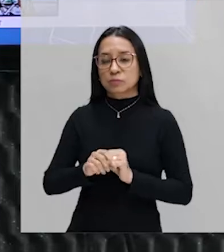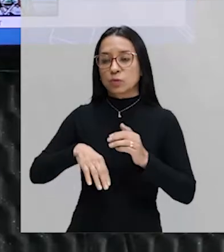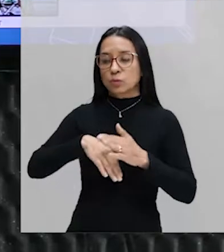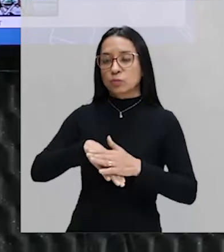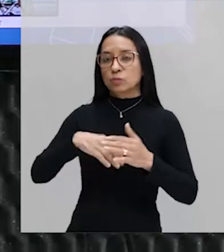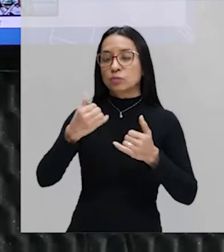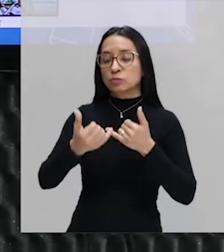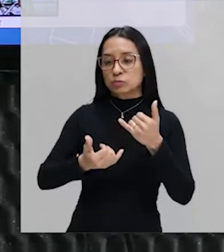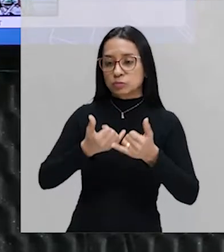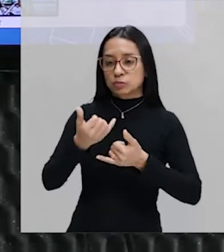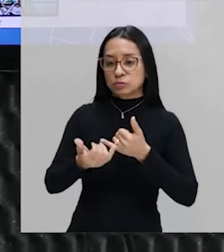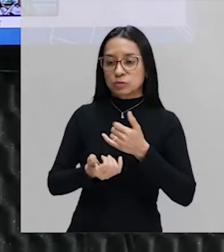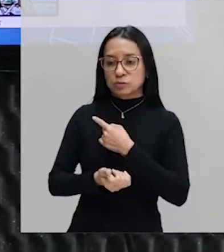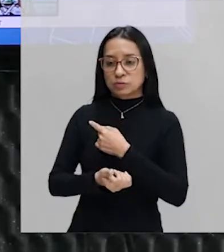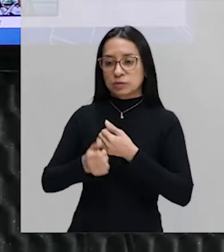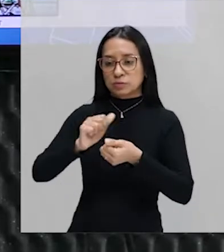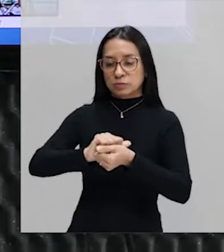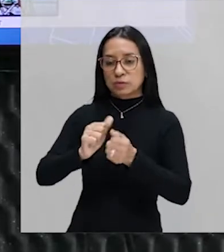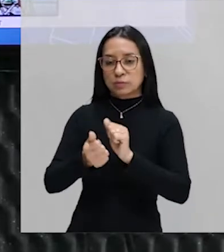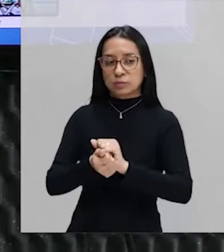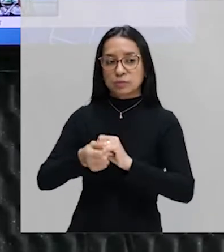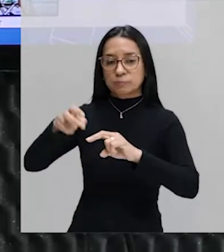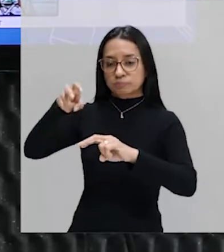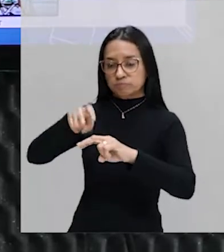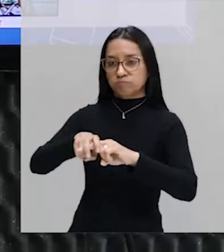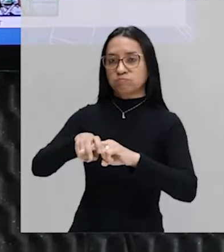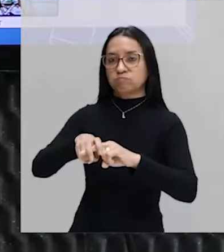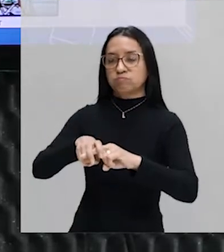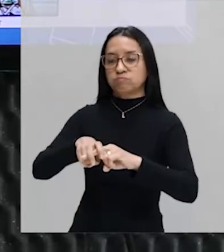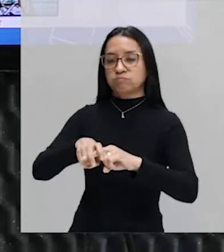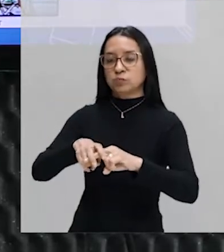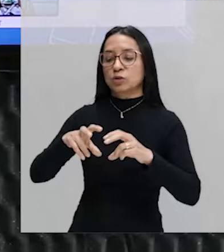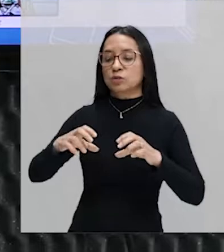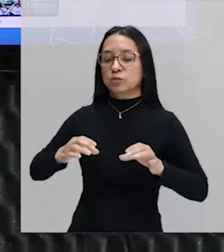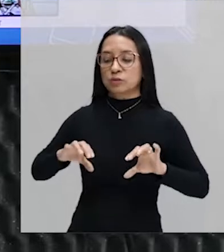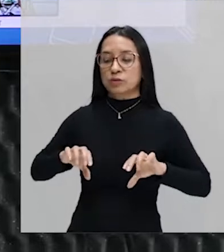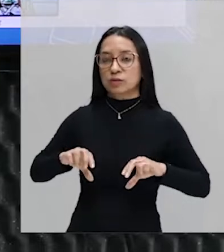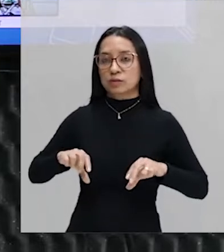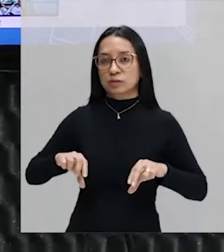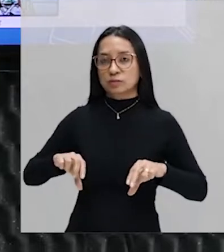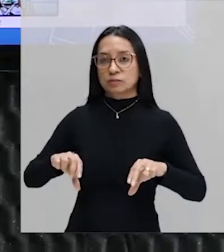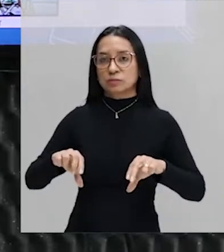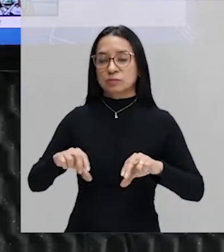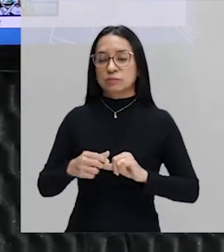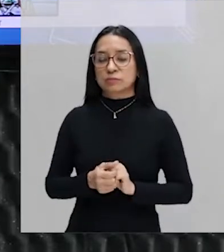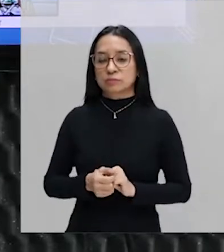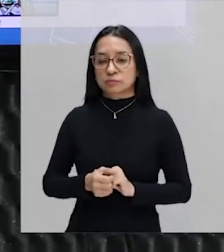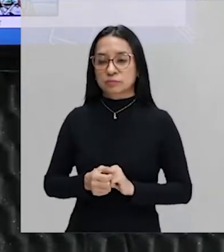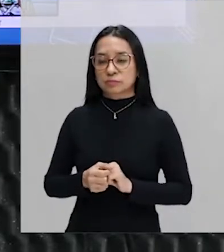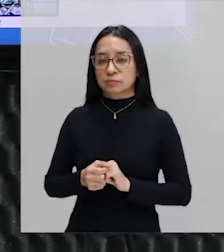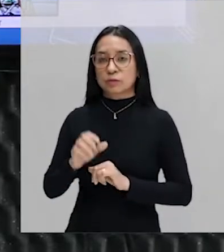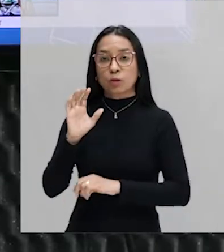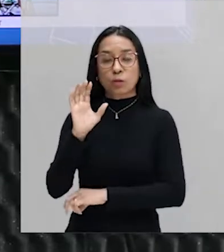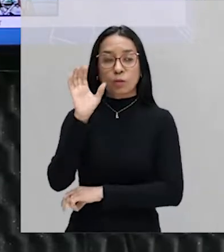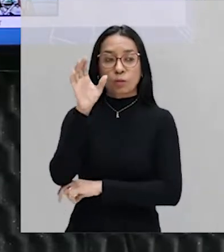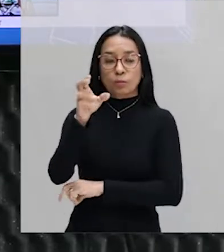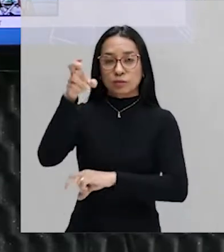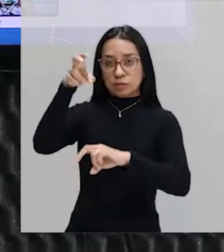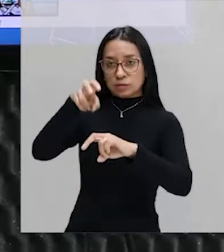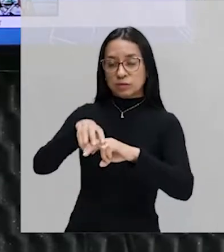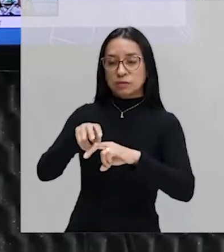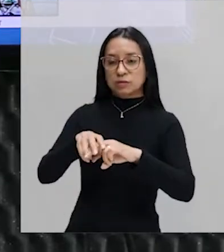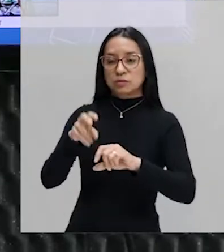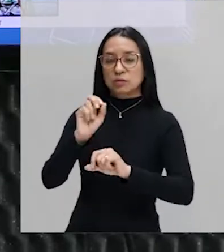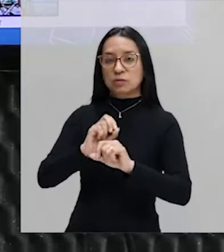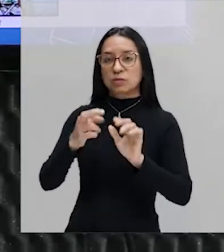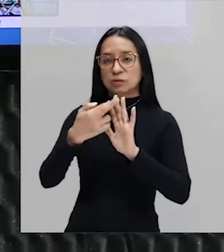Olímpicos aqui, dos Jogos adaptados em cadeira de rodas. O basquete, o que é que eu tenho para falar para vocês do basquete? O basquete em cadeira de rodas, as